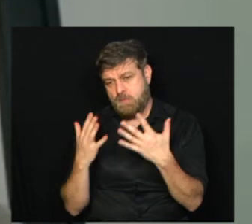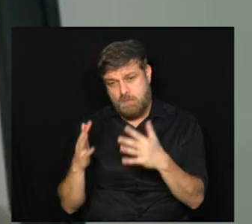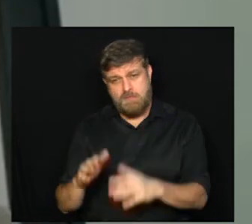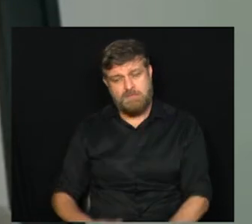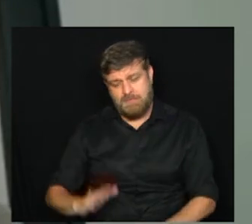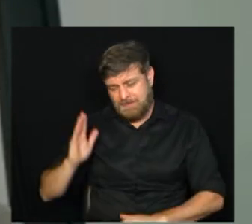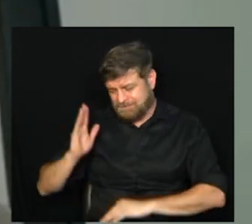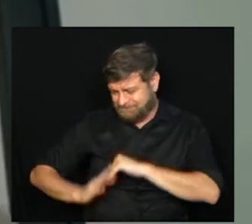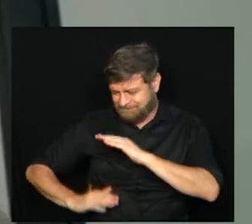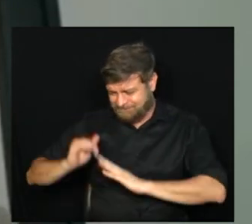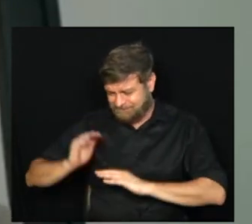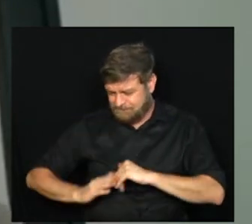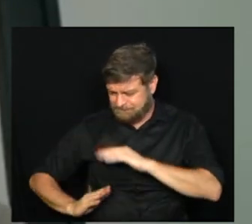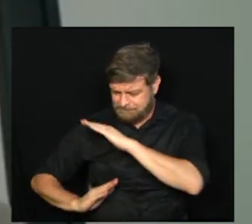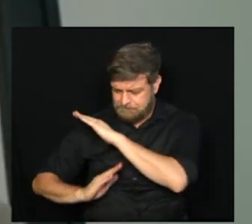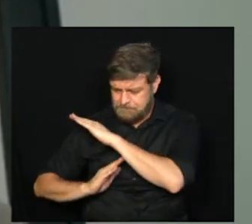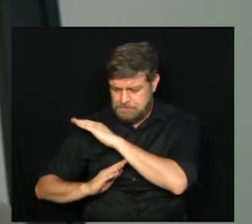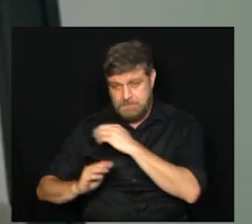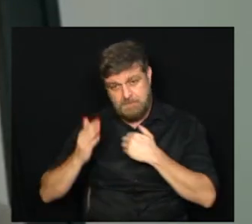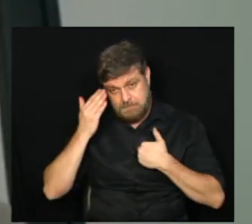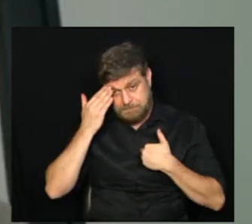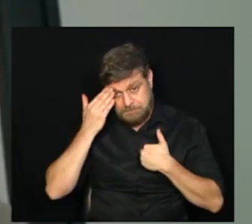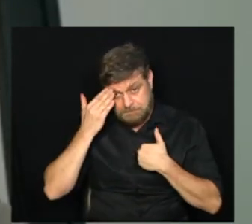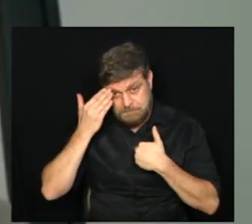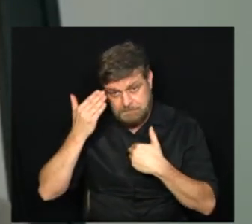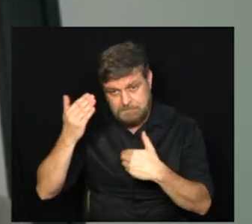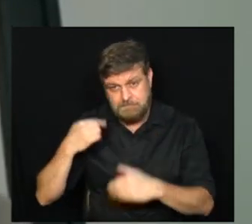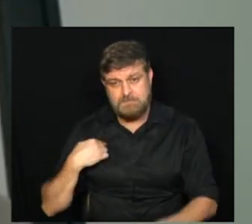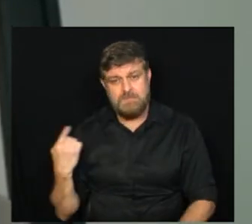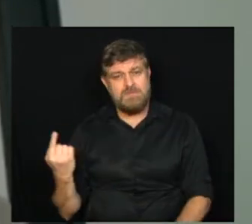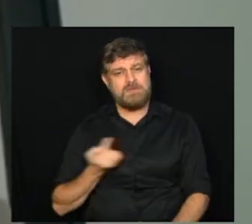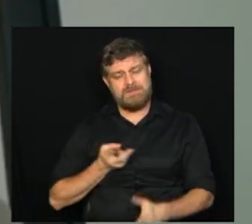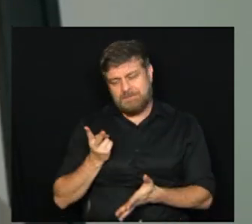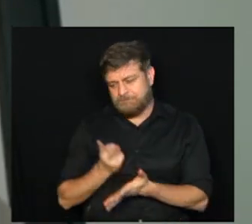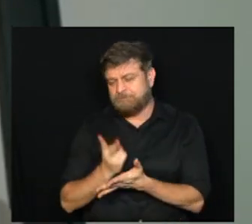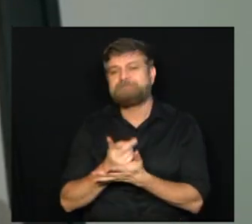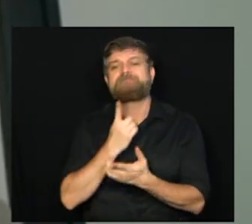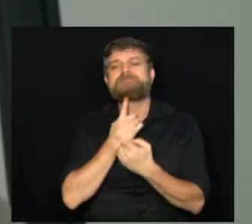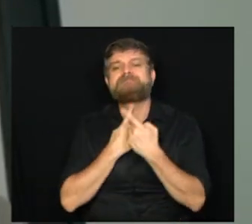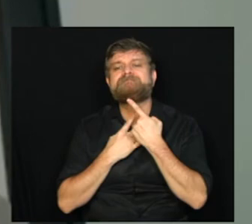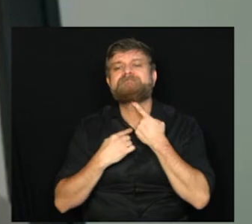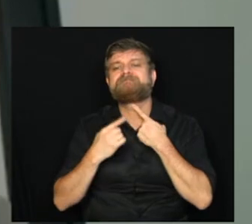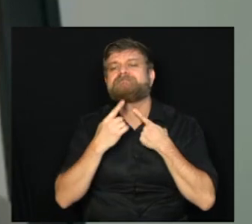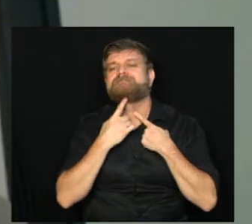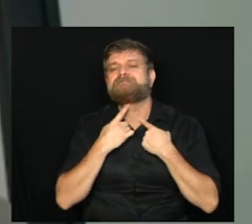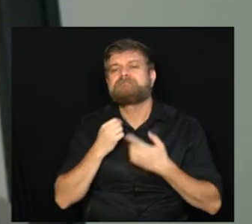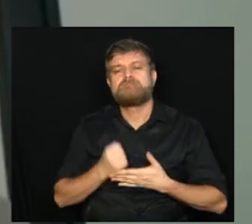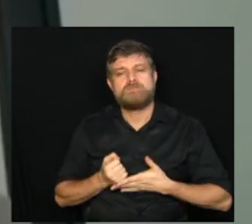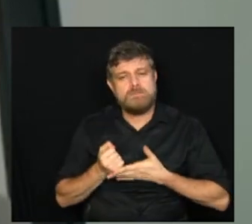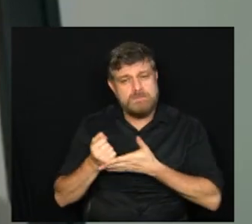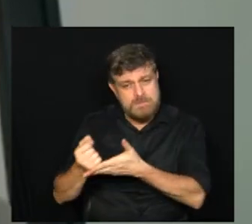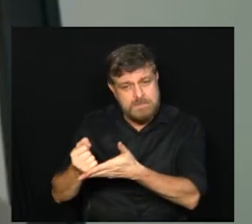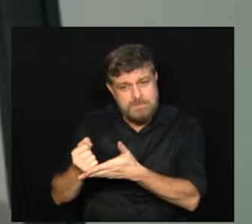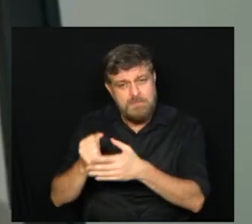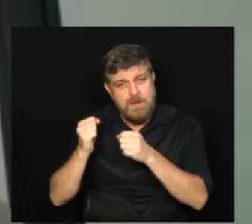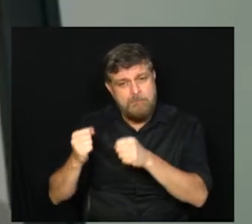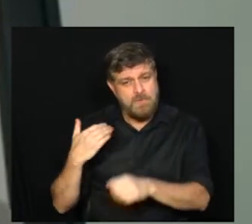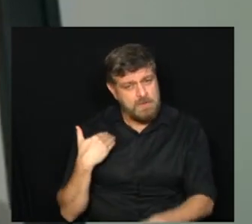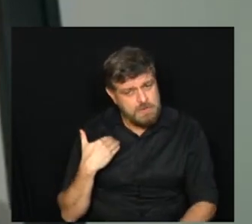iniciativa de vocês. Muito obrigado. A gente está à disposição para que vocês possam nos